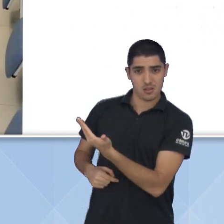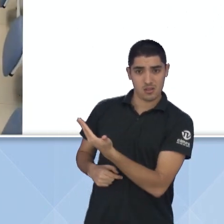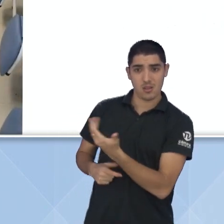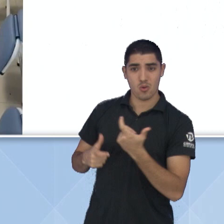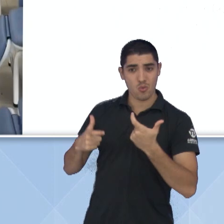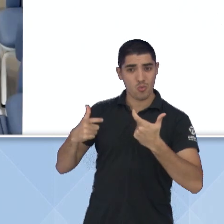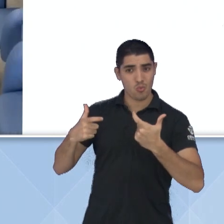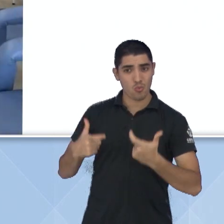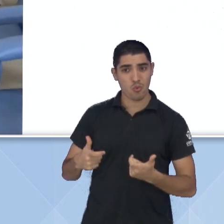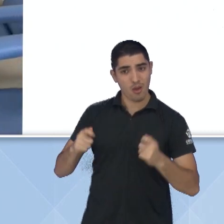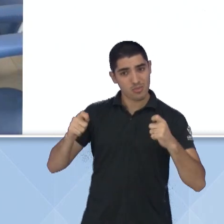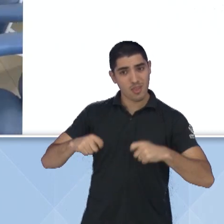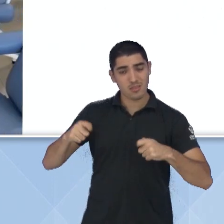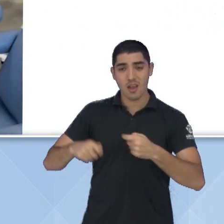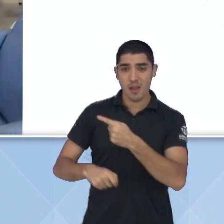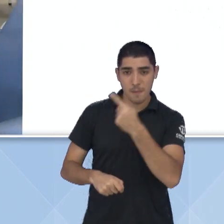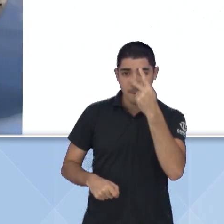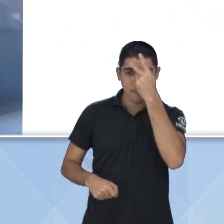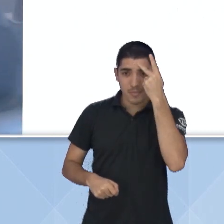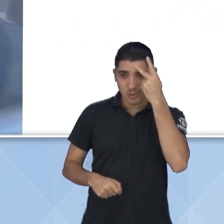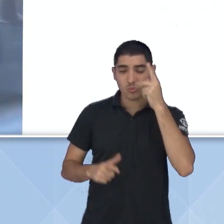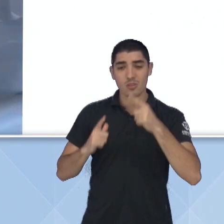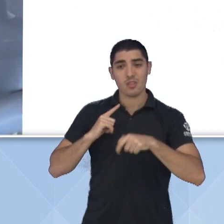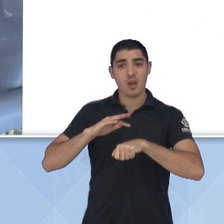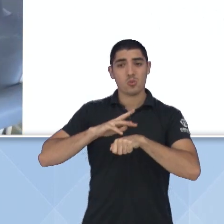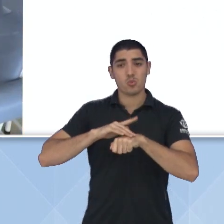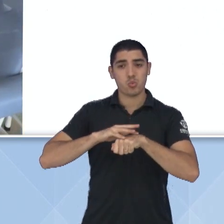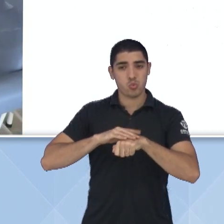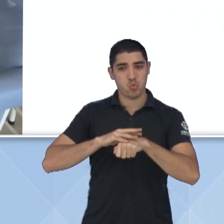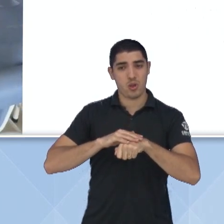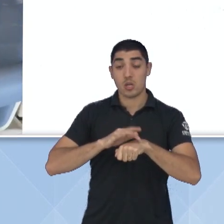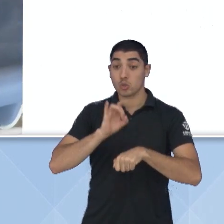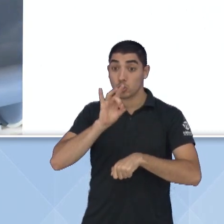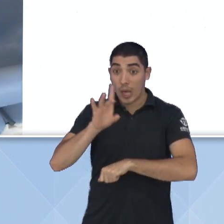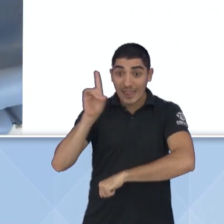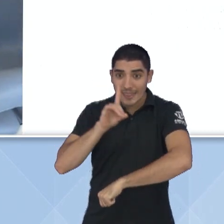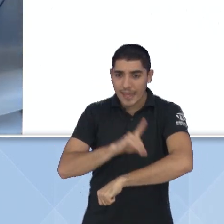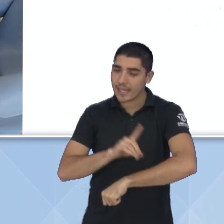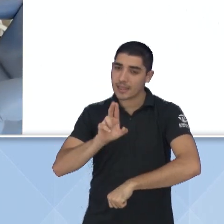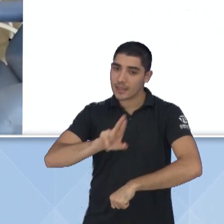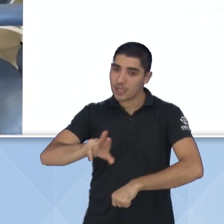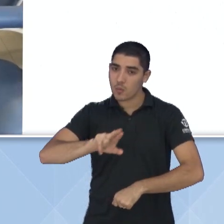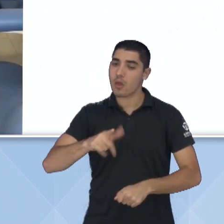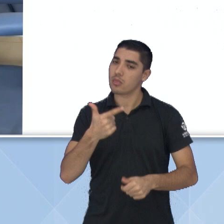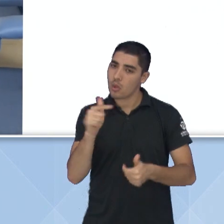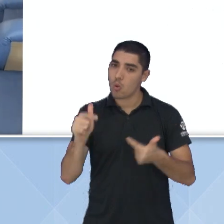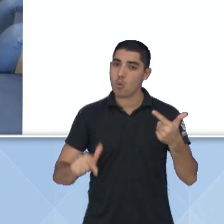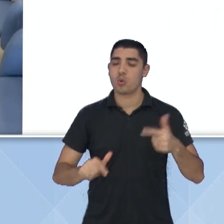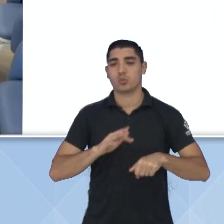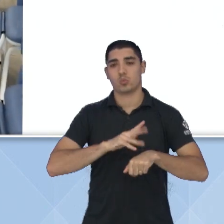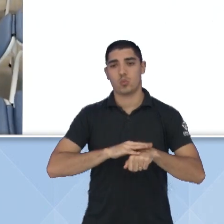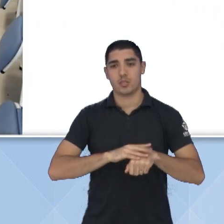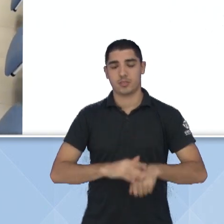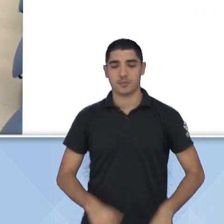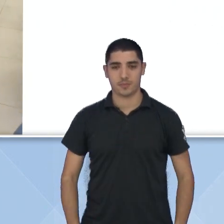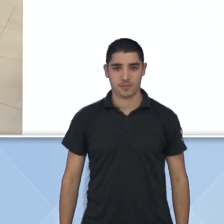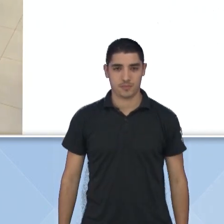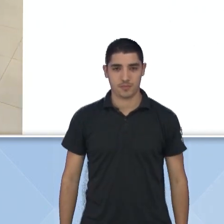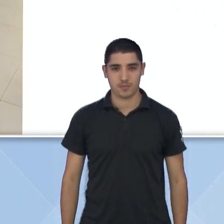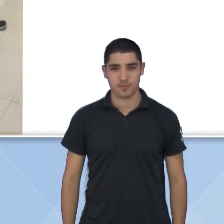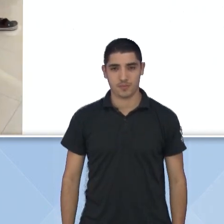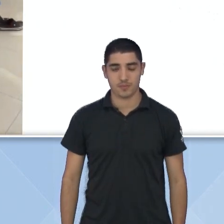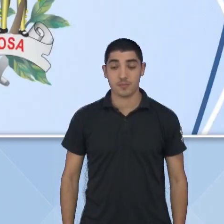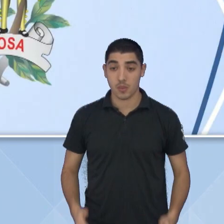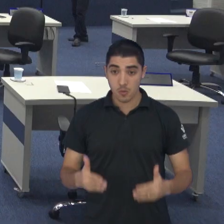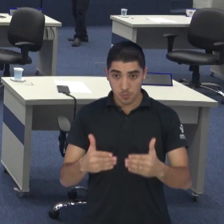com essas pessoas que estão doentes, não somente da dengue. Tenha fala. Por